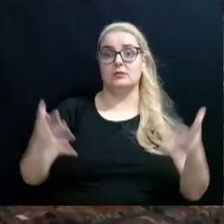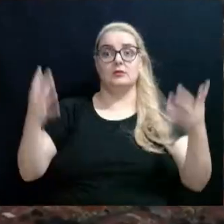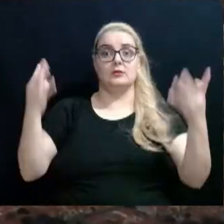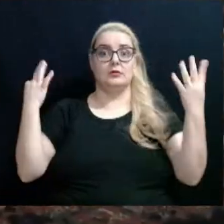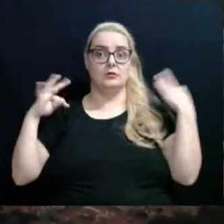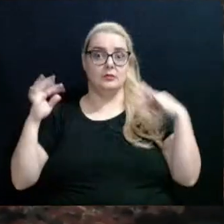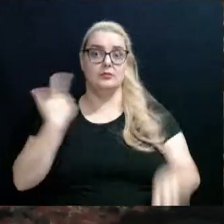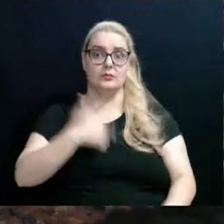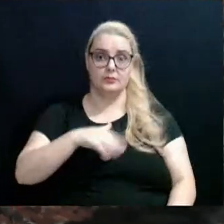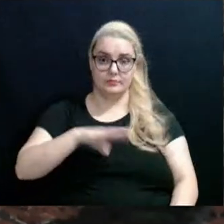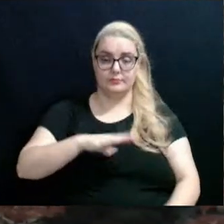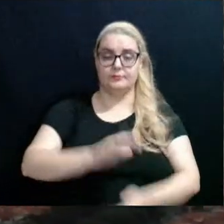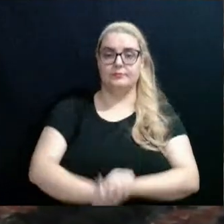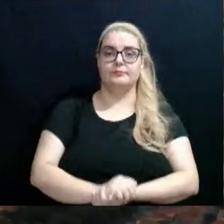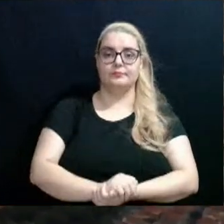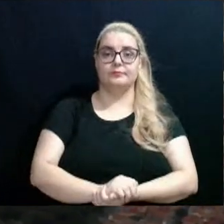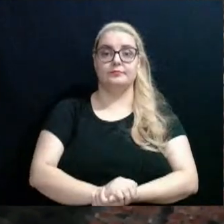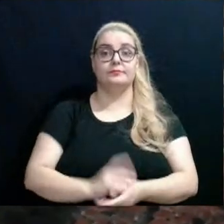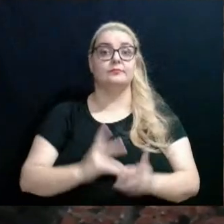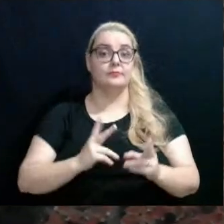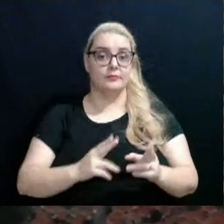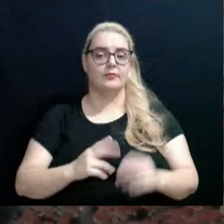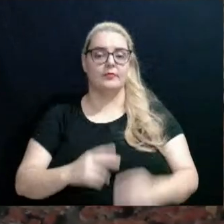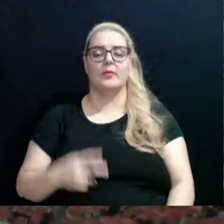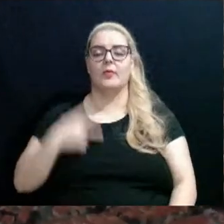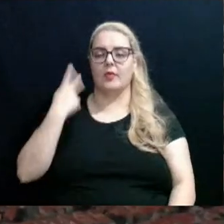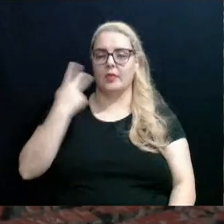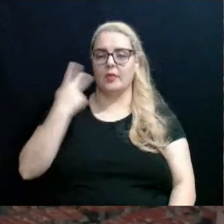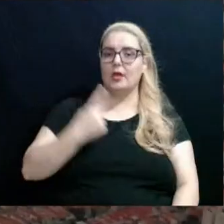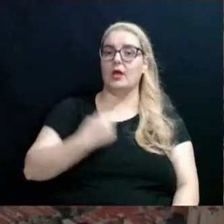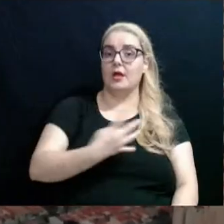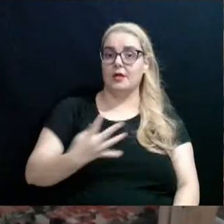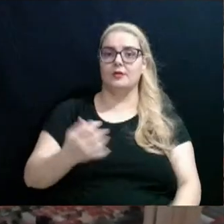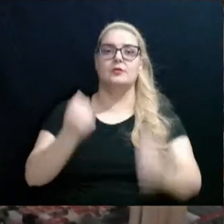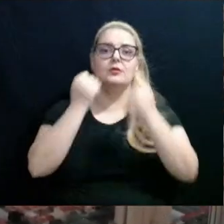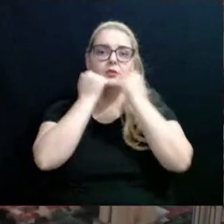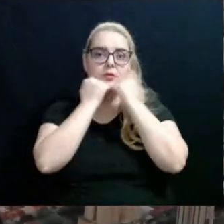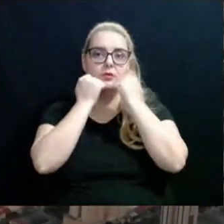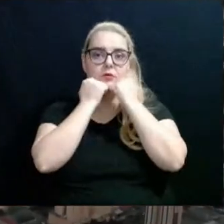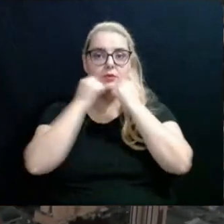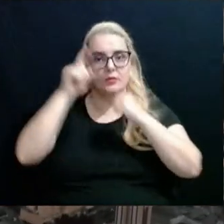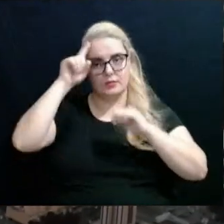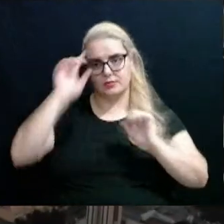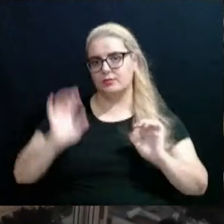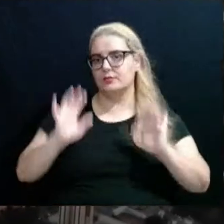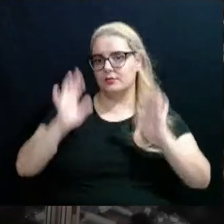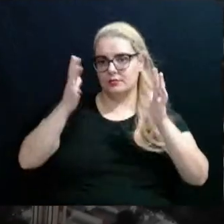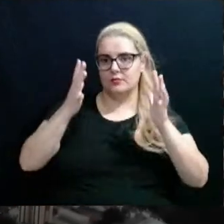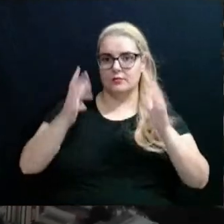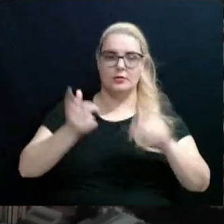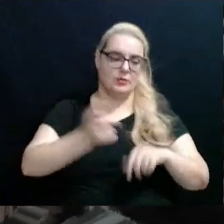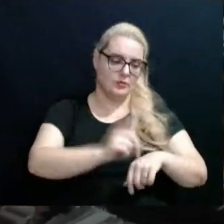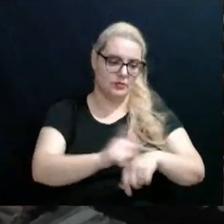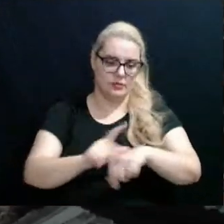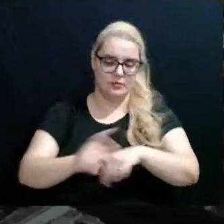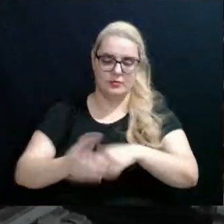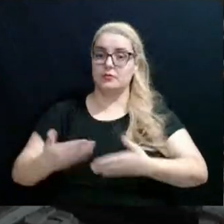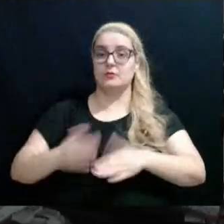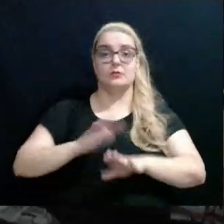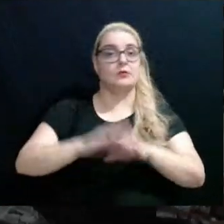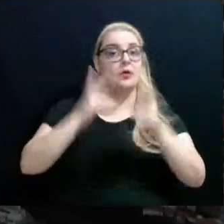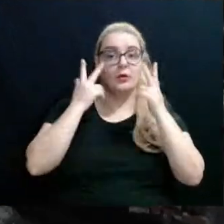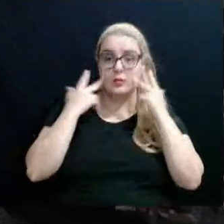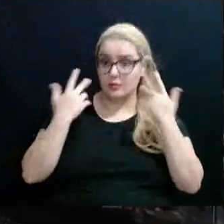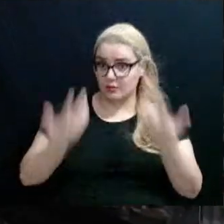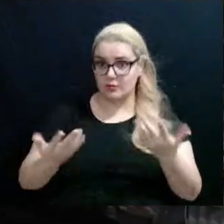município. Ainda segundo a parlamentar, 14 de julho é só um dia comemorativo, com comércio e serviços funcionando normalmente.